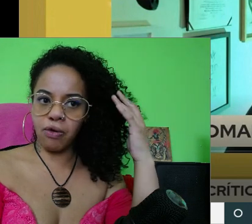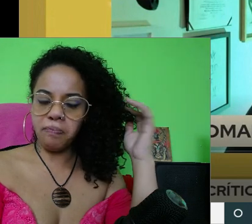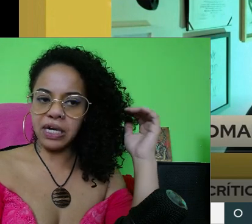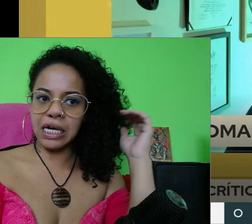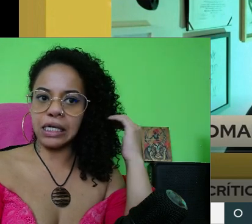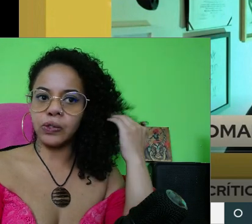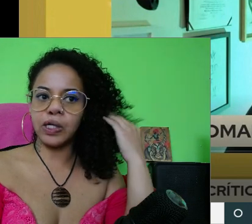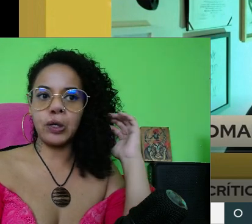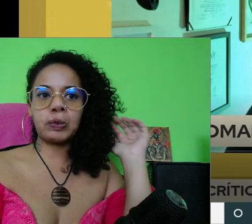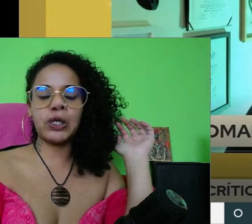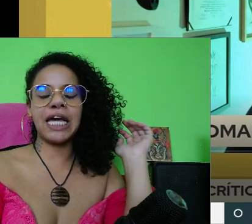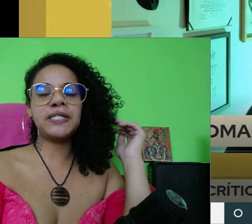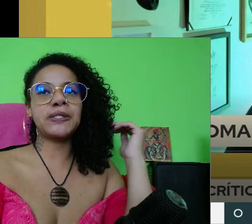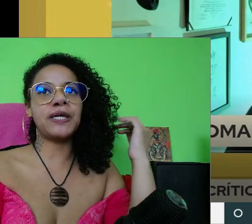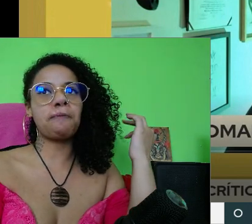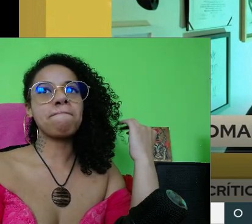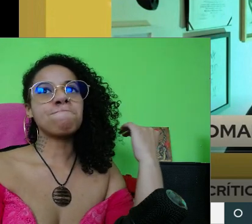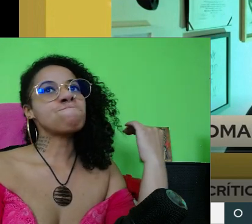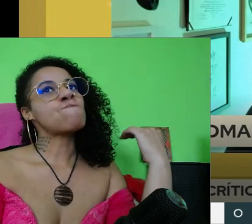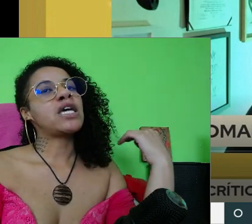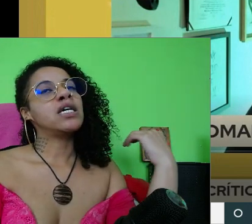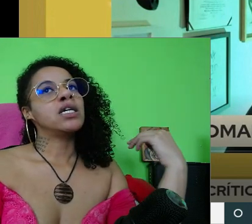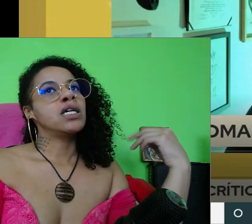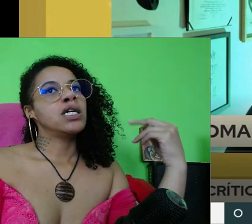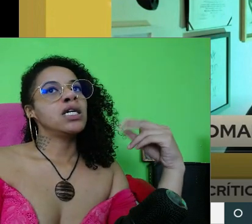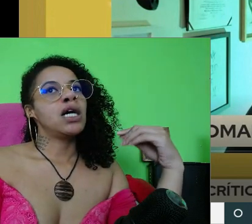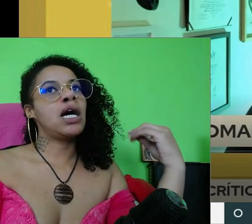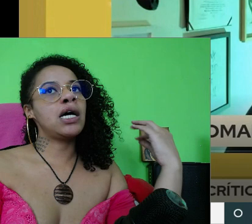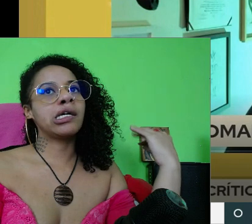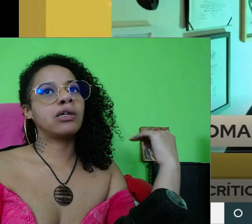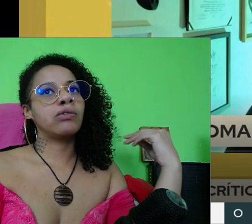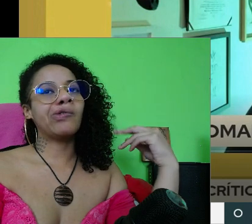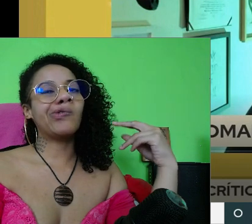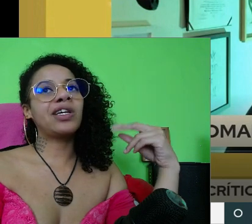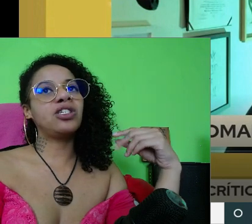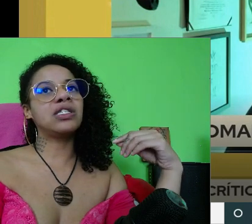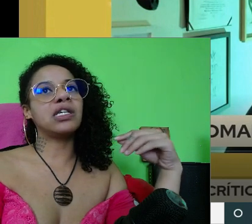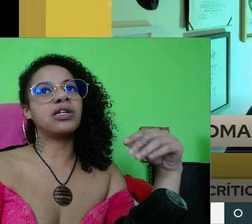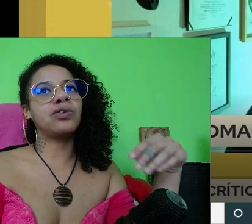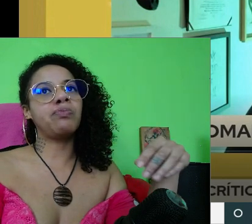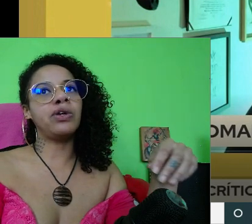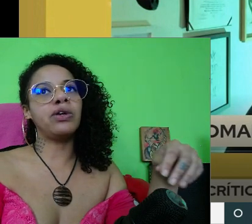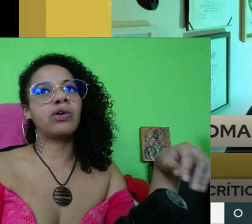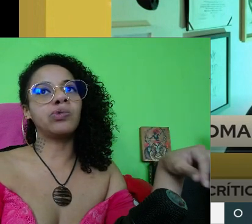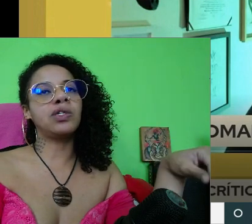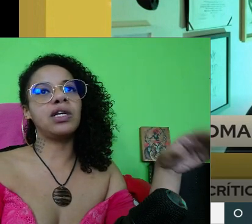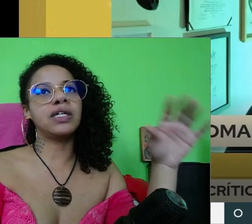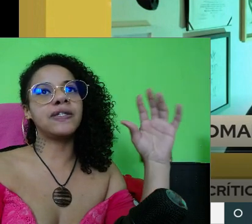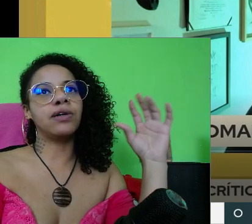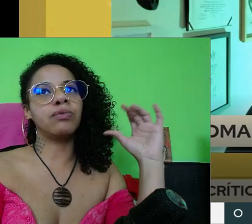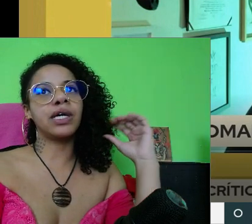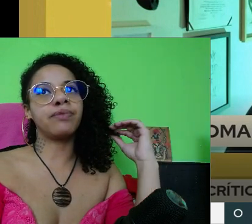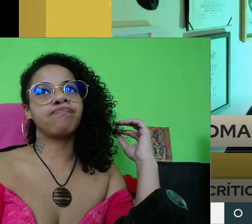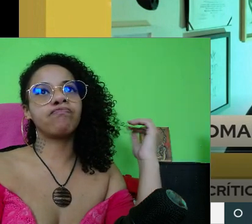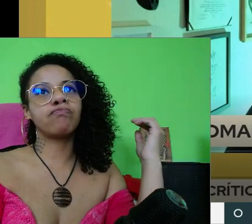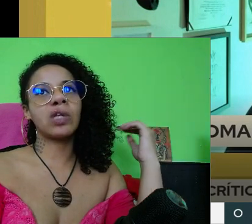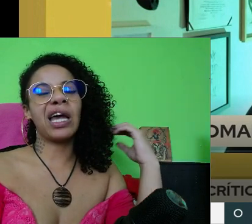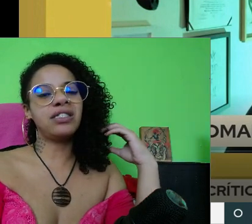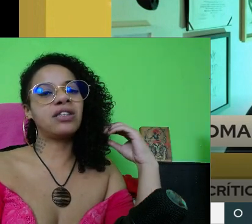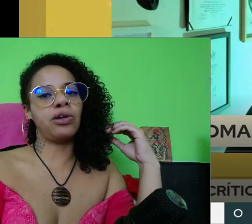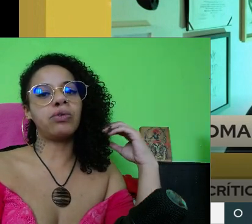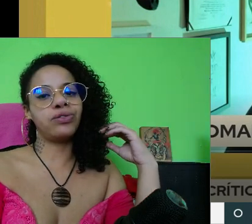é complicado né porque assim ai o que dizer sobre conciliação né